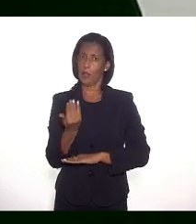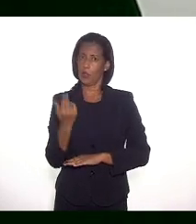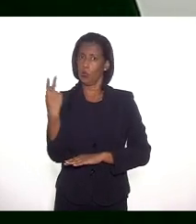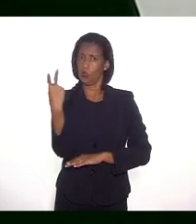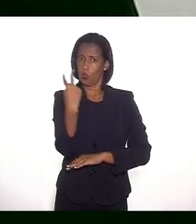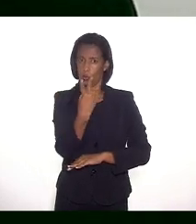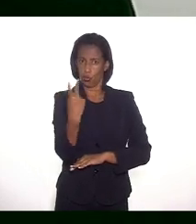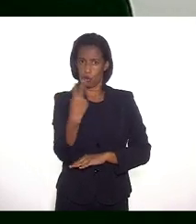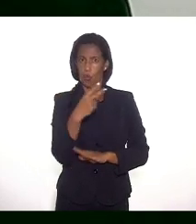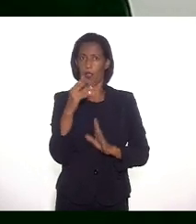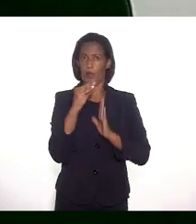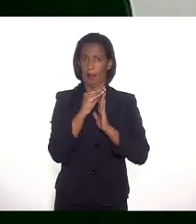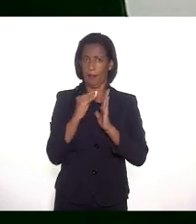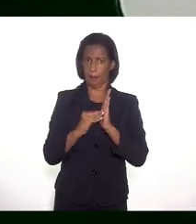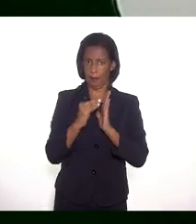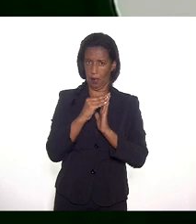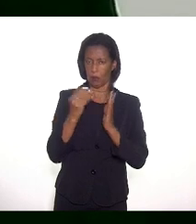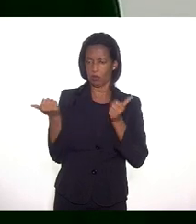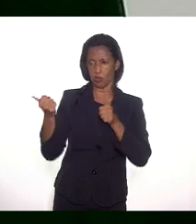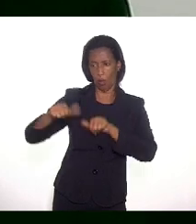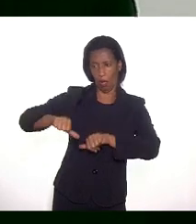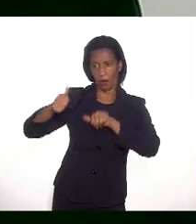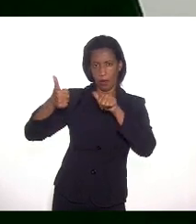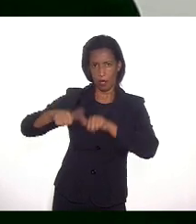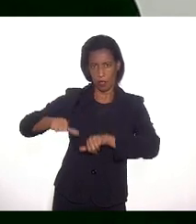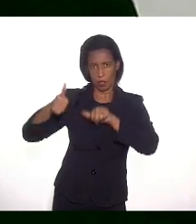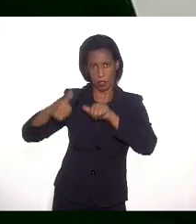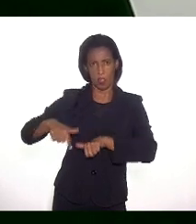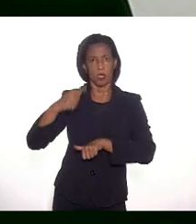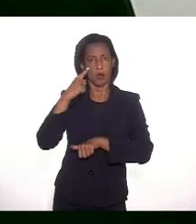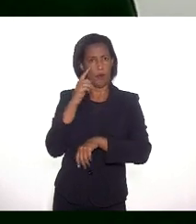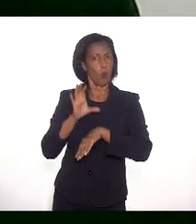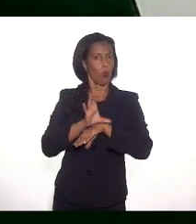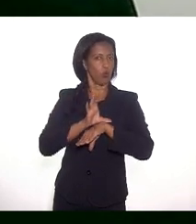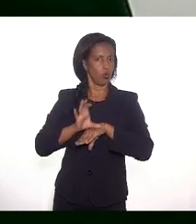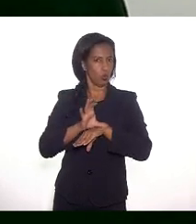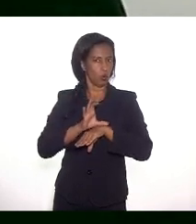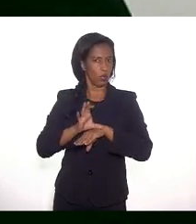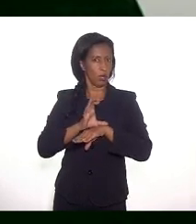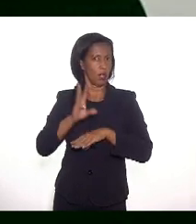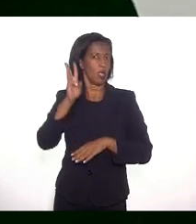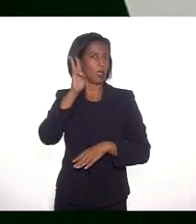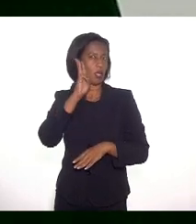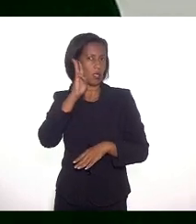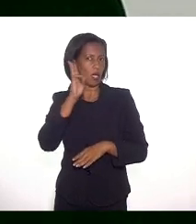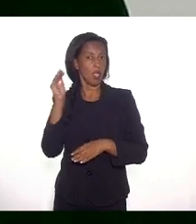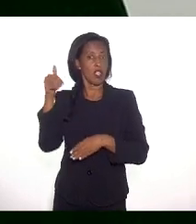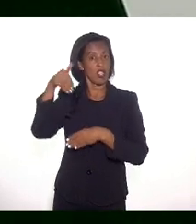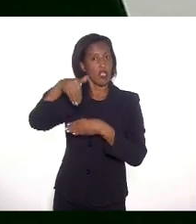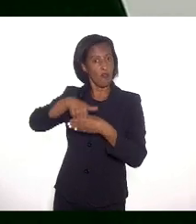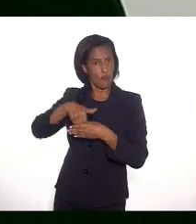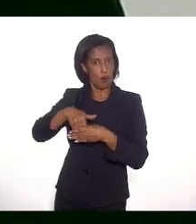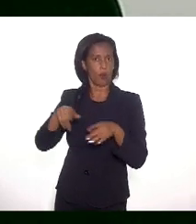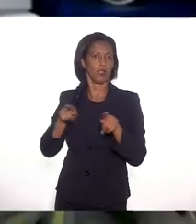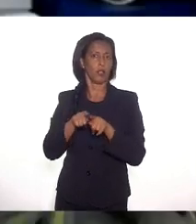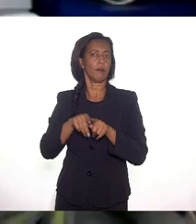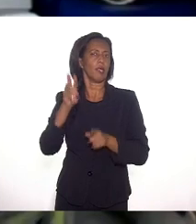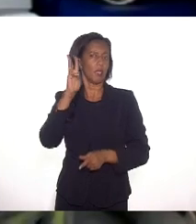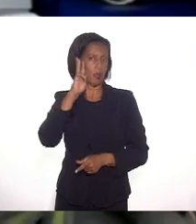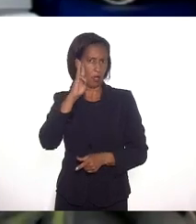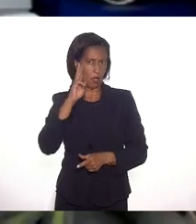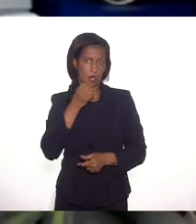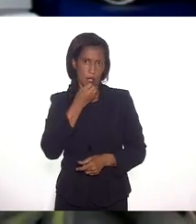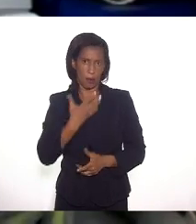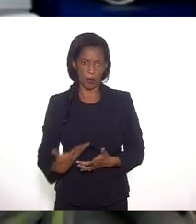se for o caso. A gente analisa os dois, faz a anexação da constitucionalidade do Elbert na terça-feira e vota o substitutivo na terça. Tá bom, perfeito.